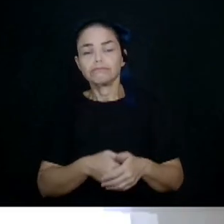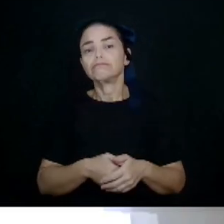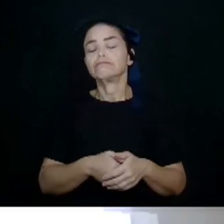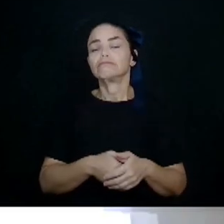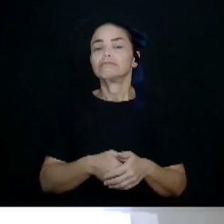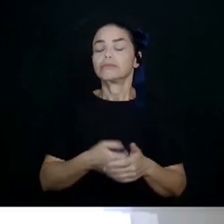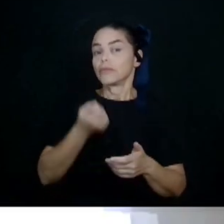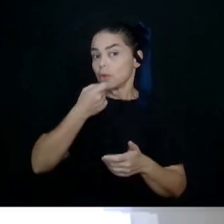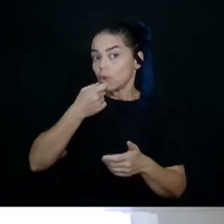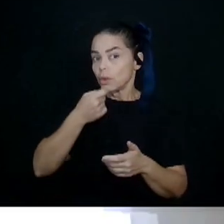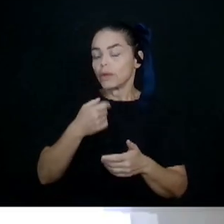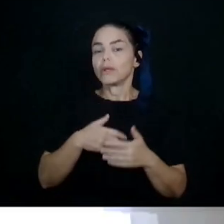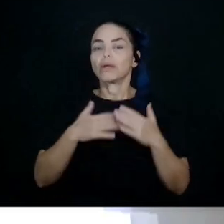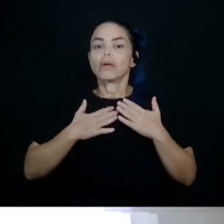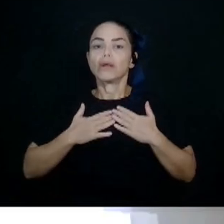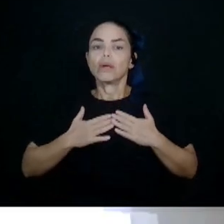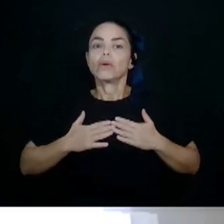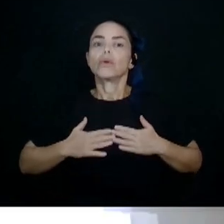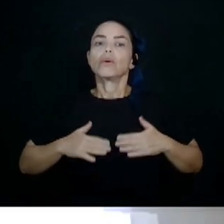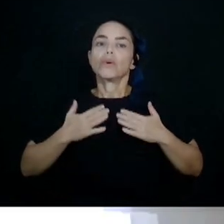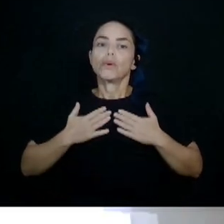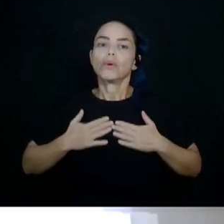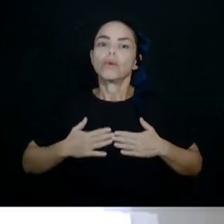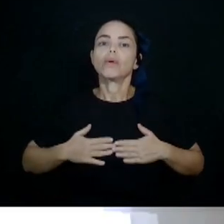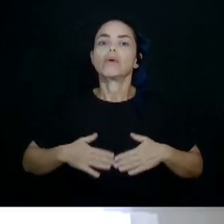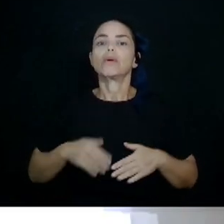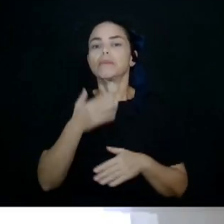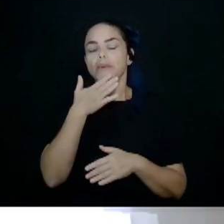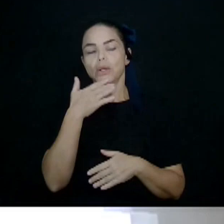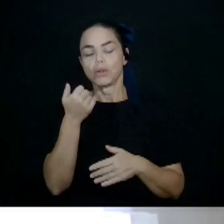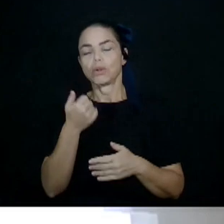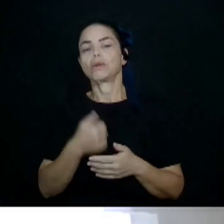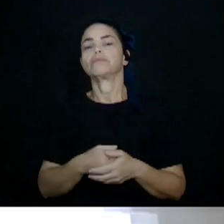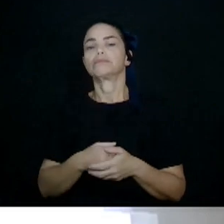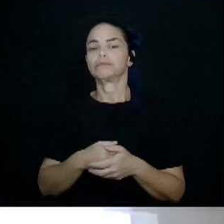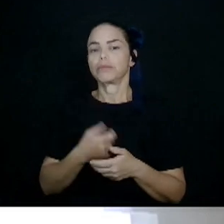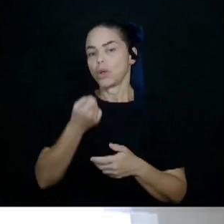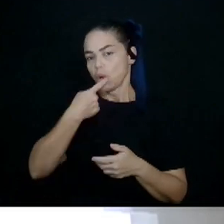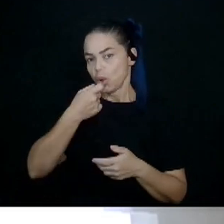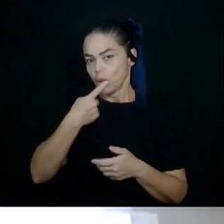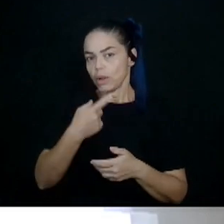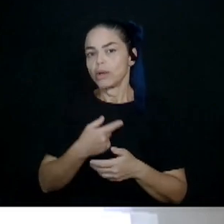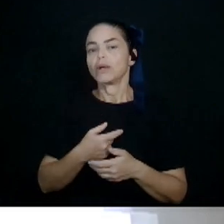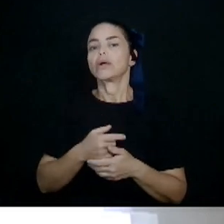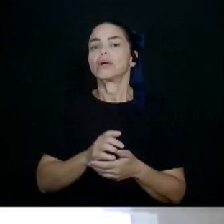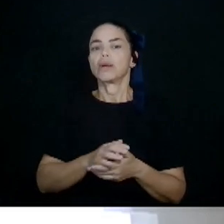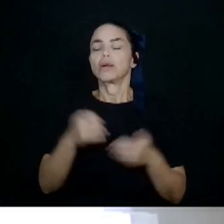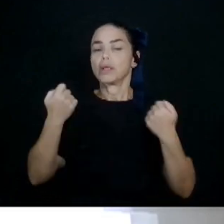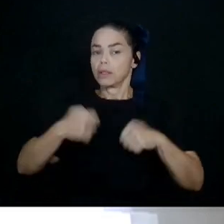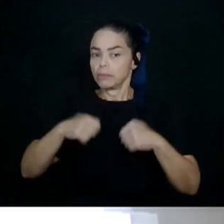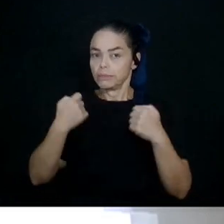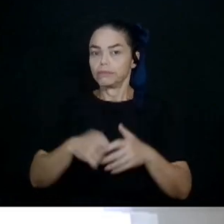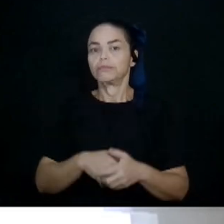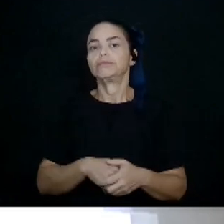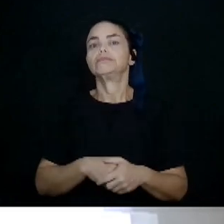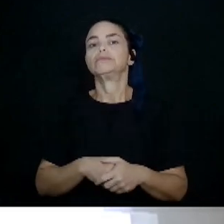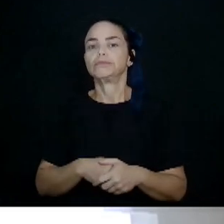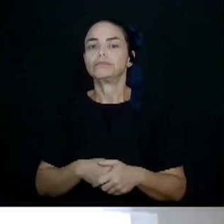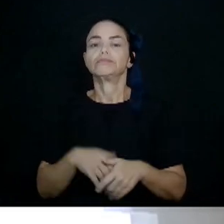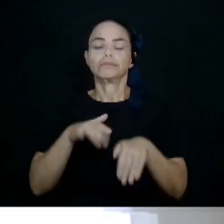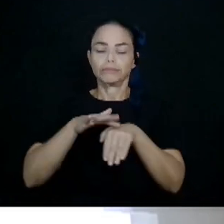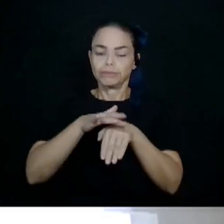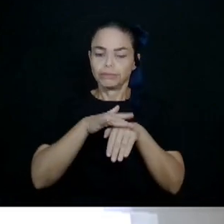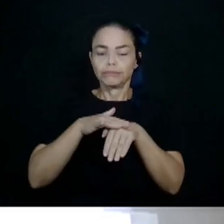um nível de ansiedade e sofrimento menor, né? Então a medicação, muitas vezes, ela é necessária para a comorbidade, como